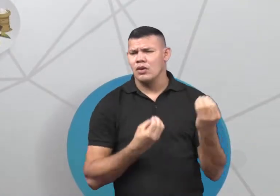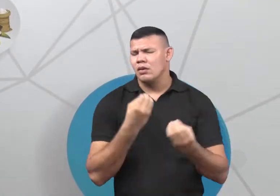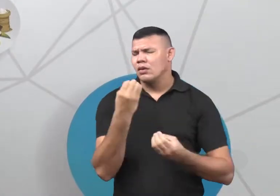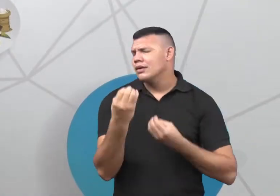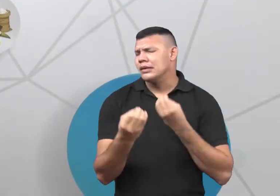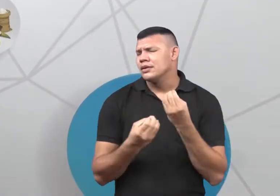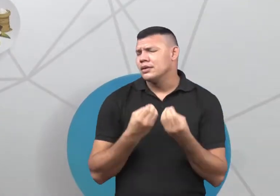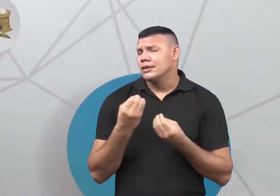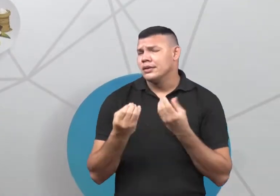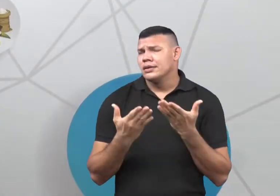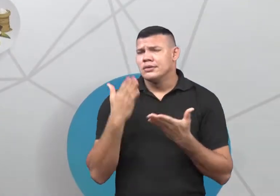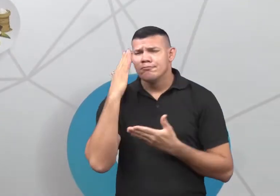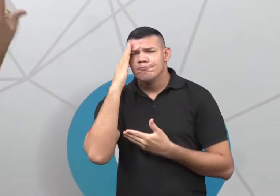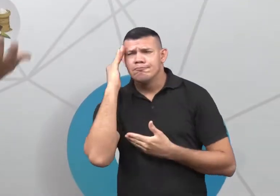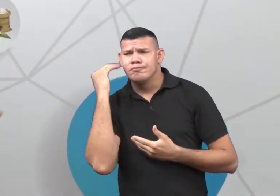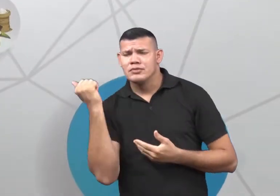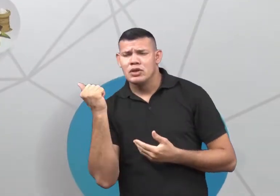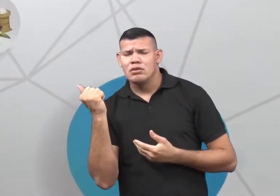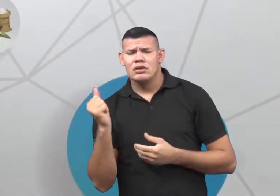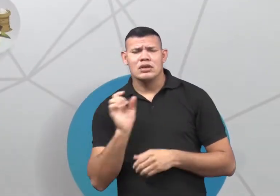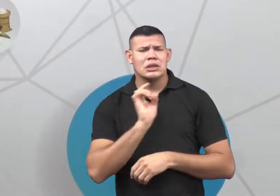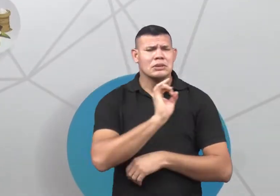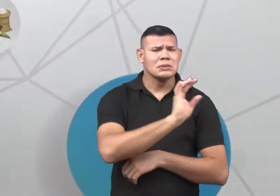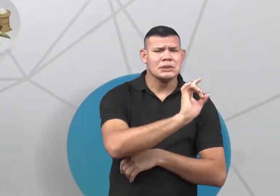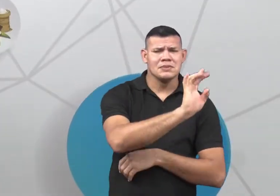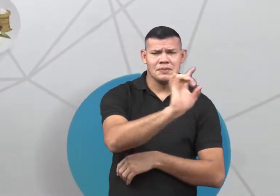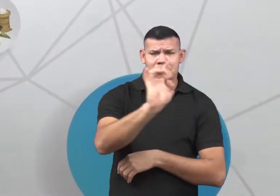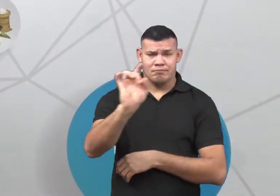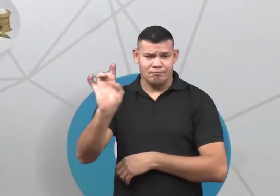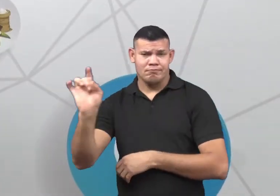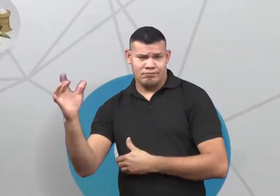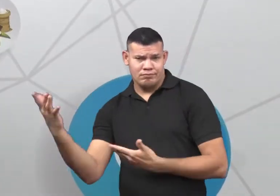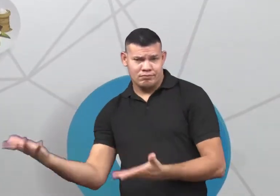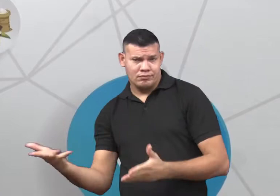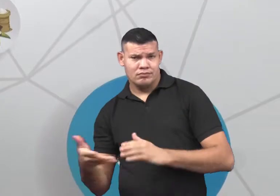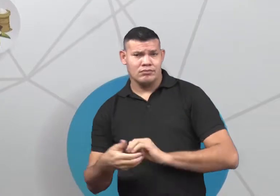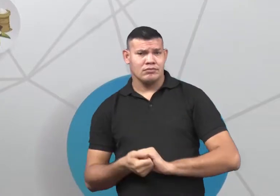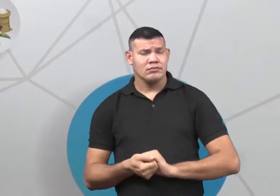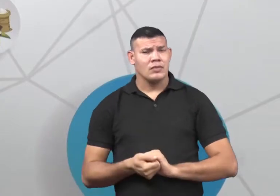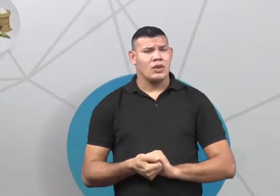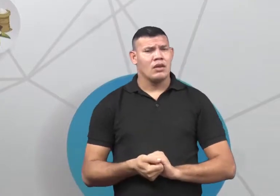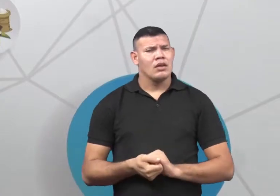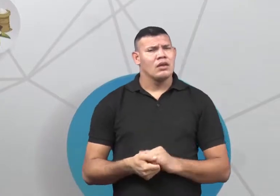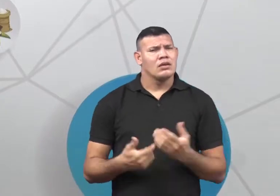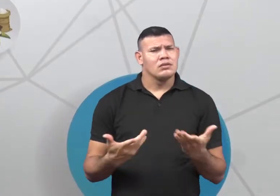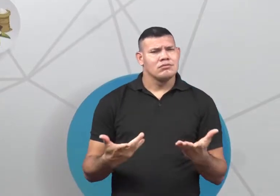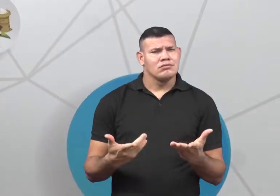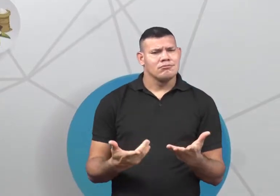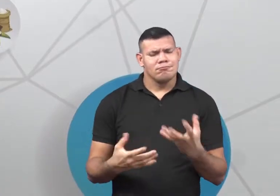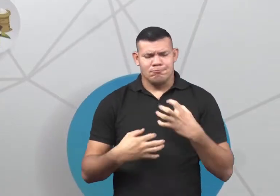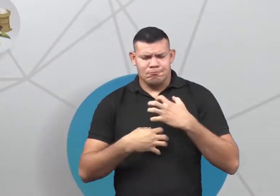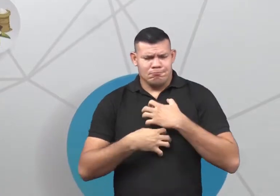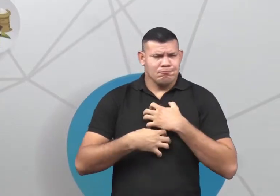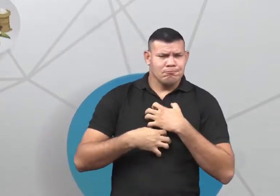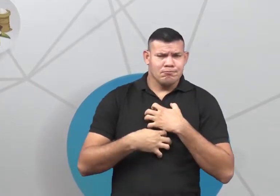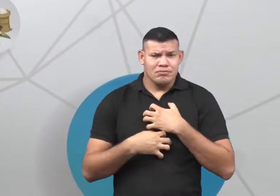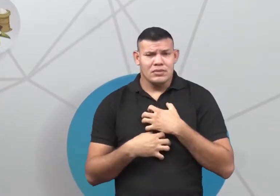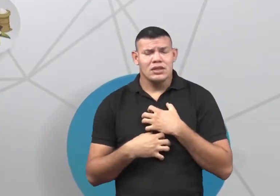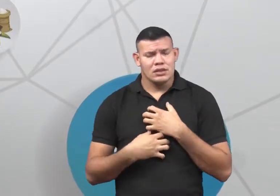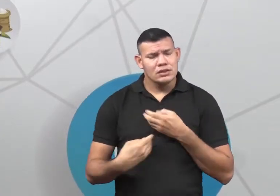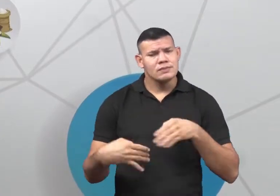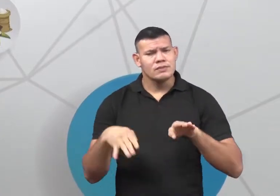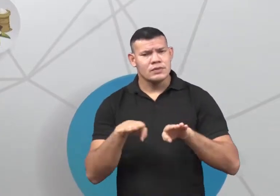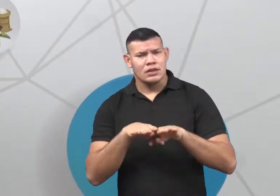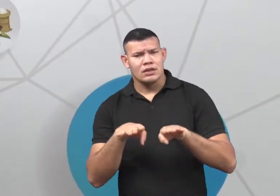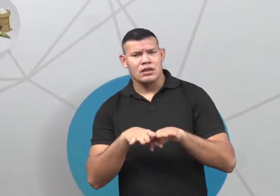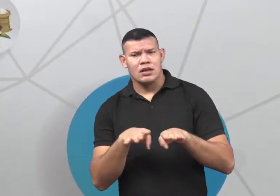consiga saber a qual elemento químico aquele átomo está relacionado e também de uma forma com que a gente consiga saber qual